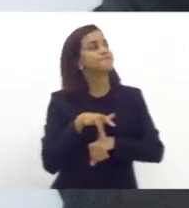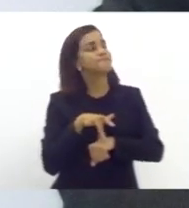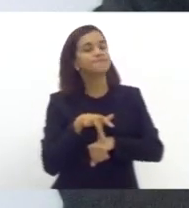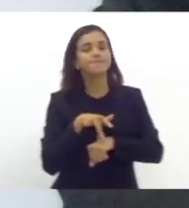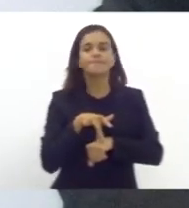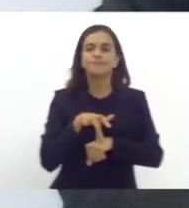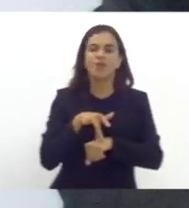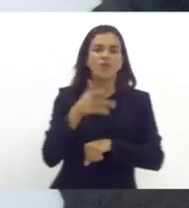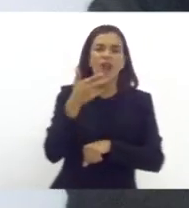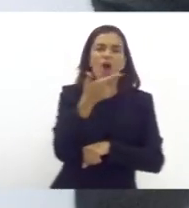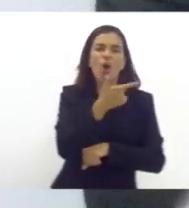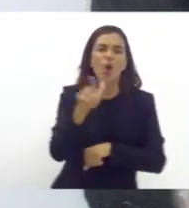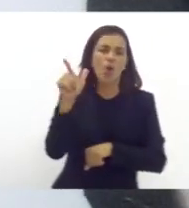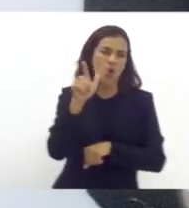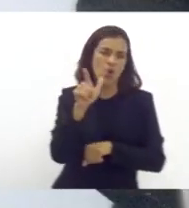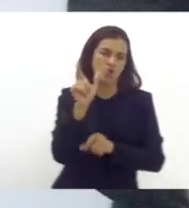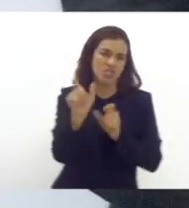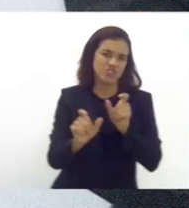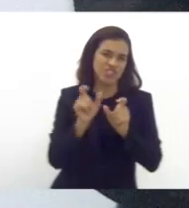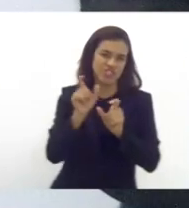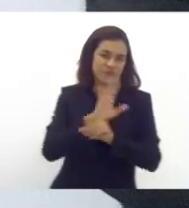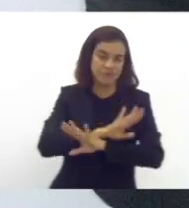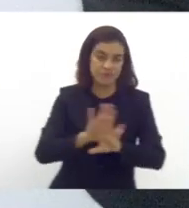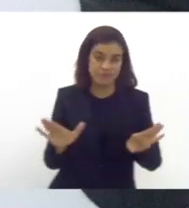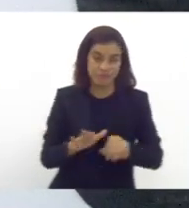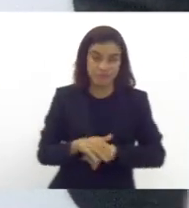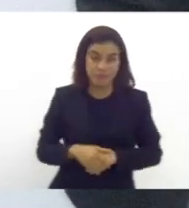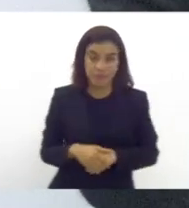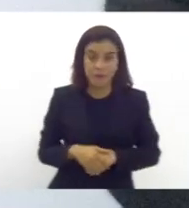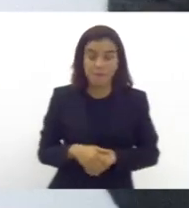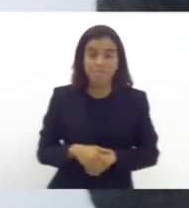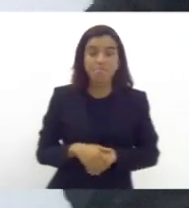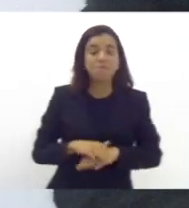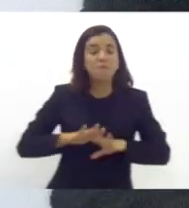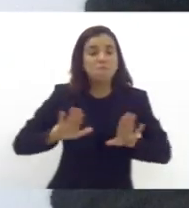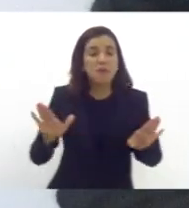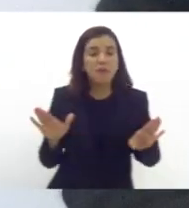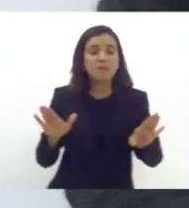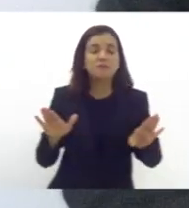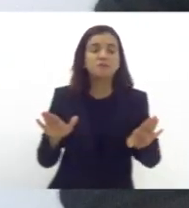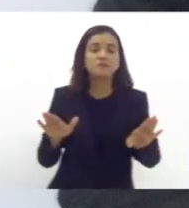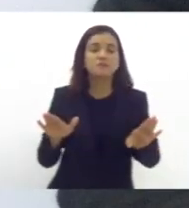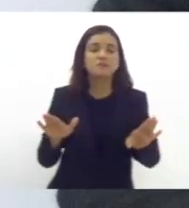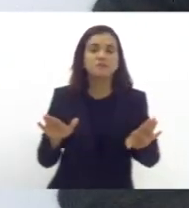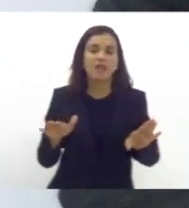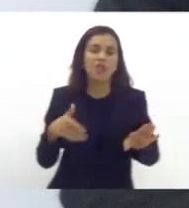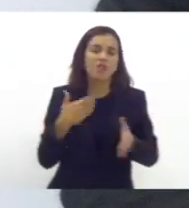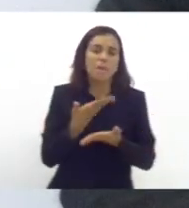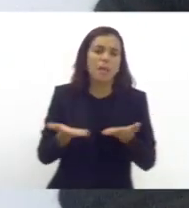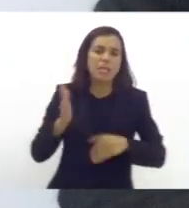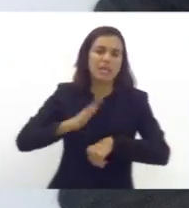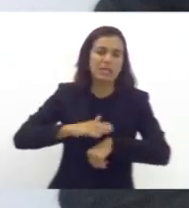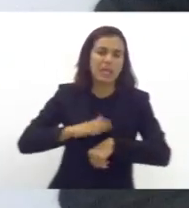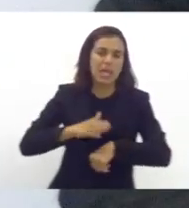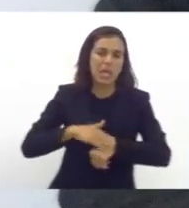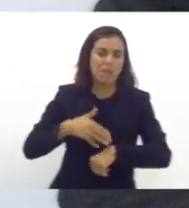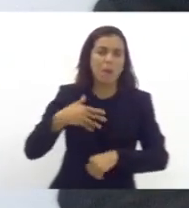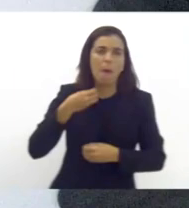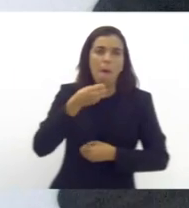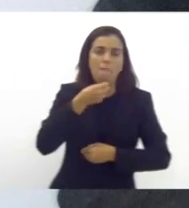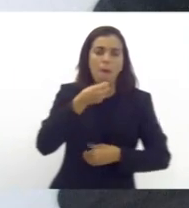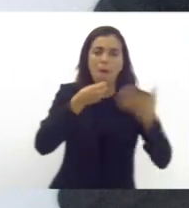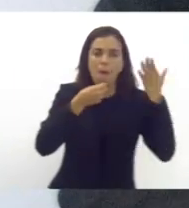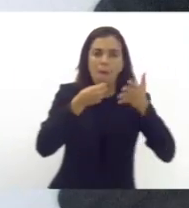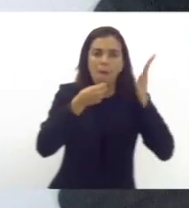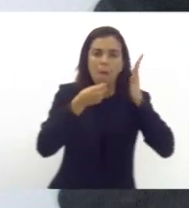adjetivos mais para não poder me ceder então não vou levar muito muito tempo aqui falando não mas pode ter